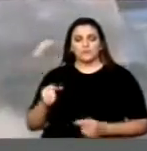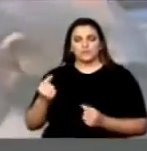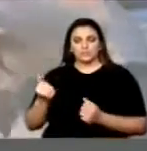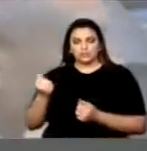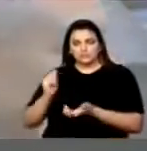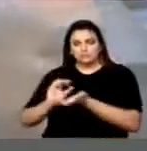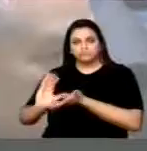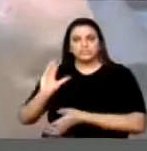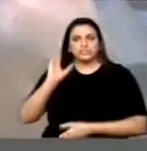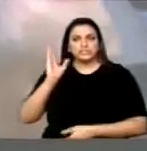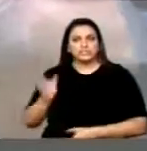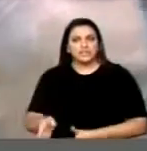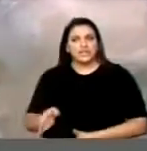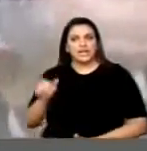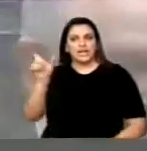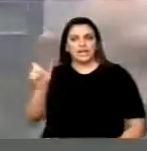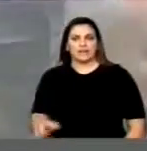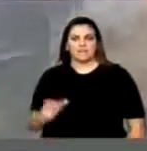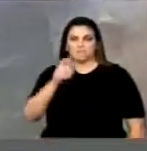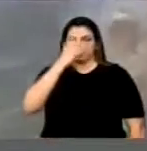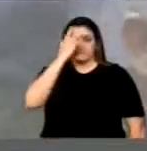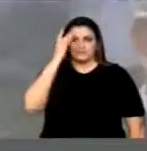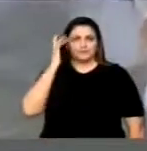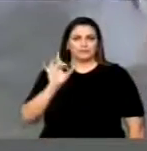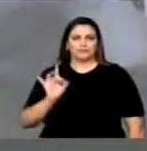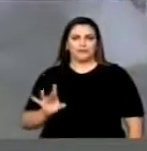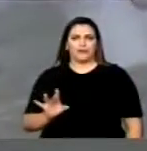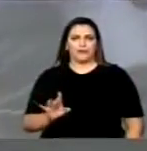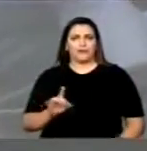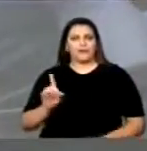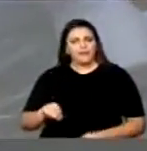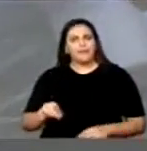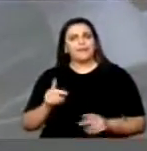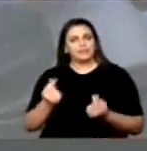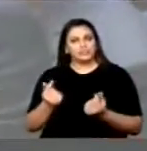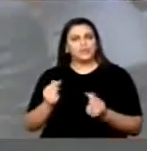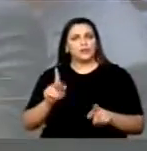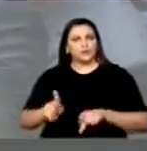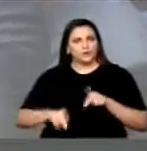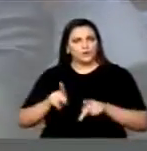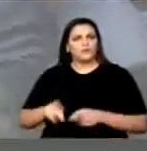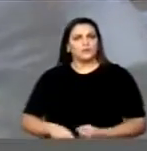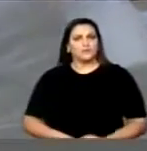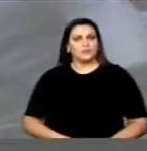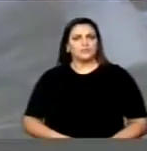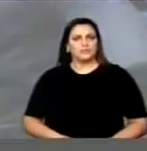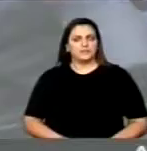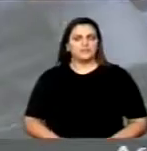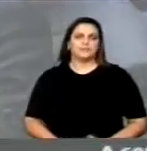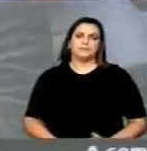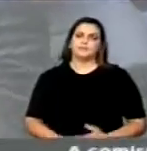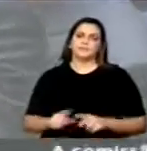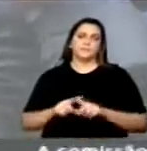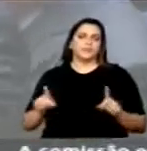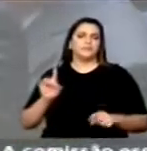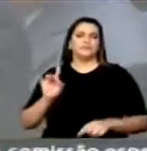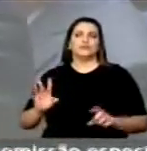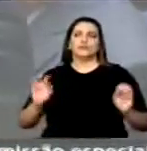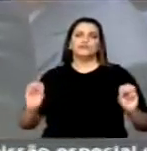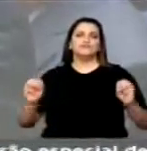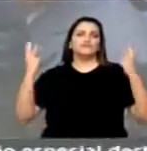Lei Rouanet. Portanto, é dinheiro público, só que é um dinheiro público que hoje vai para grandes projetos, para show